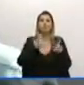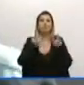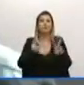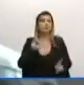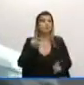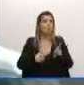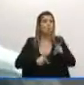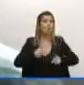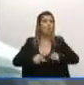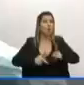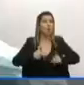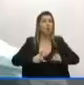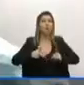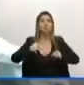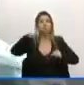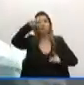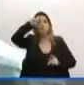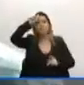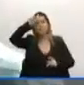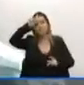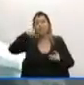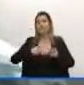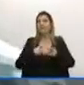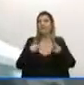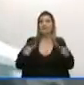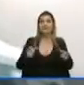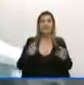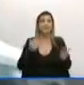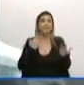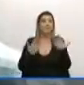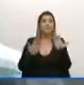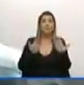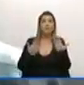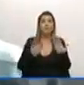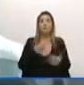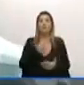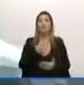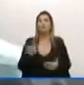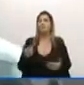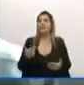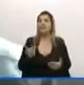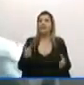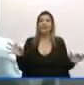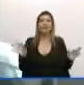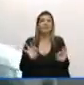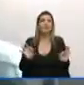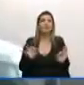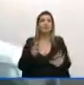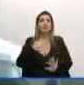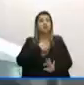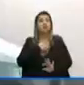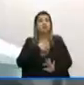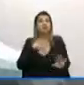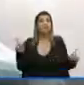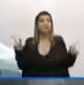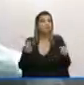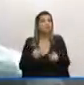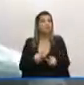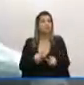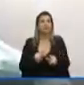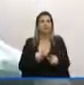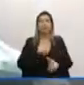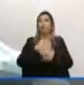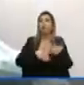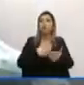grande eu acho que a grande preocupação é que não haja na verdade de uma forma de diminuir tudo